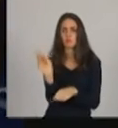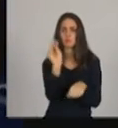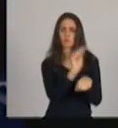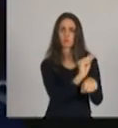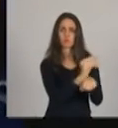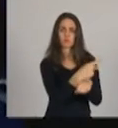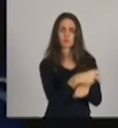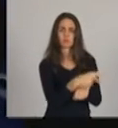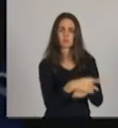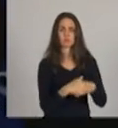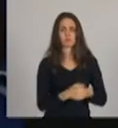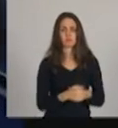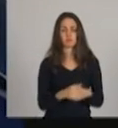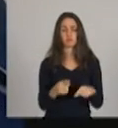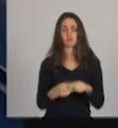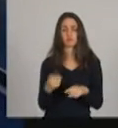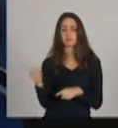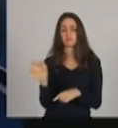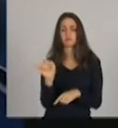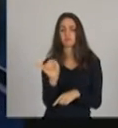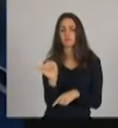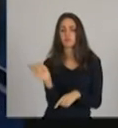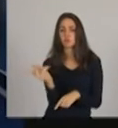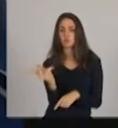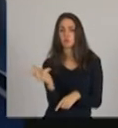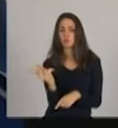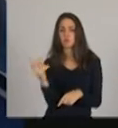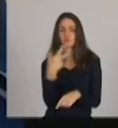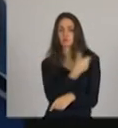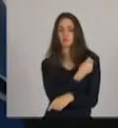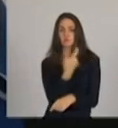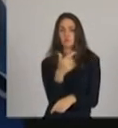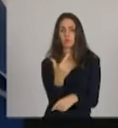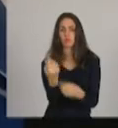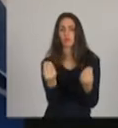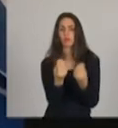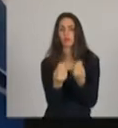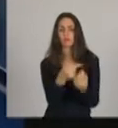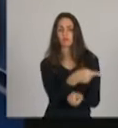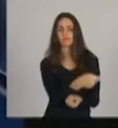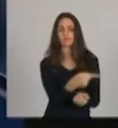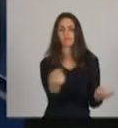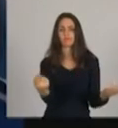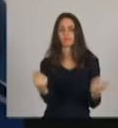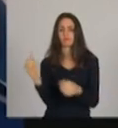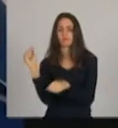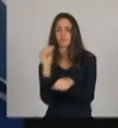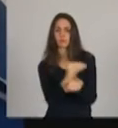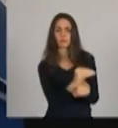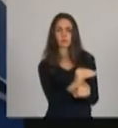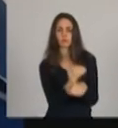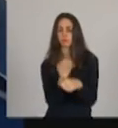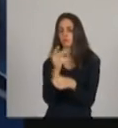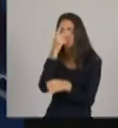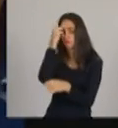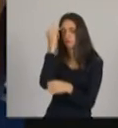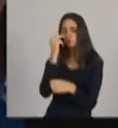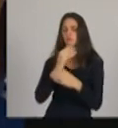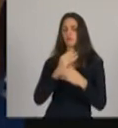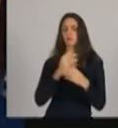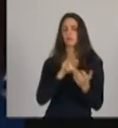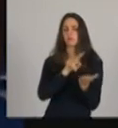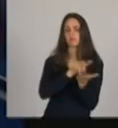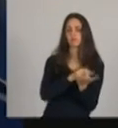deles, porque é necessário haver a compatibilização da vacina entre os cuidadores e as